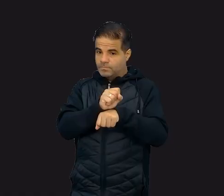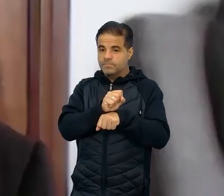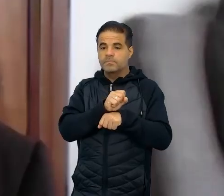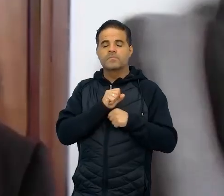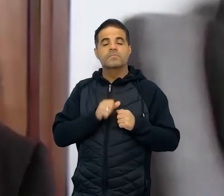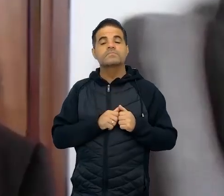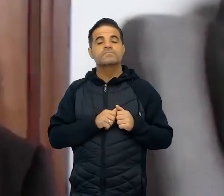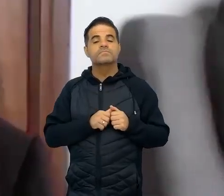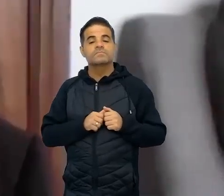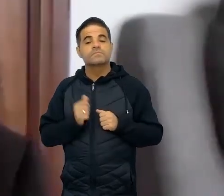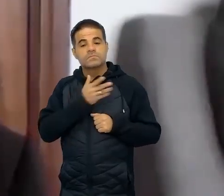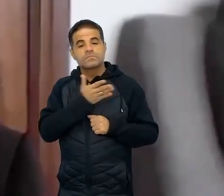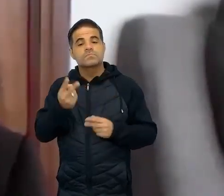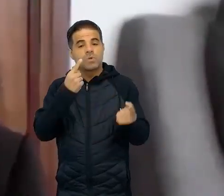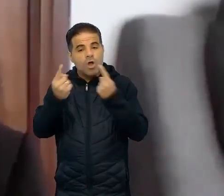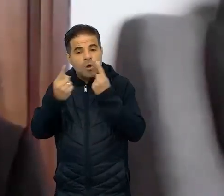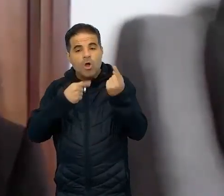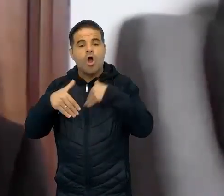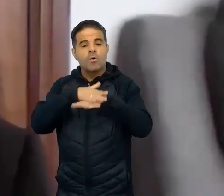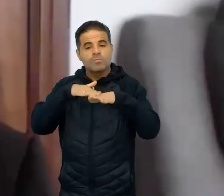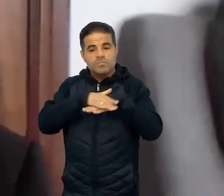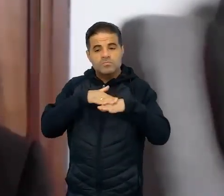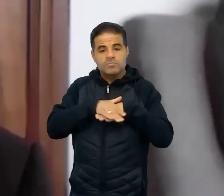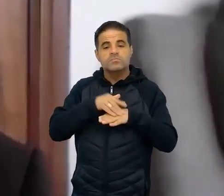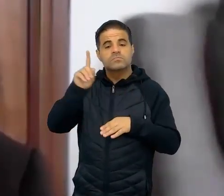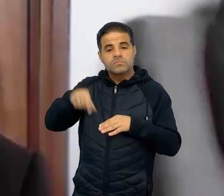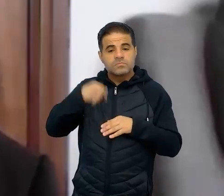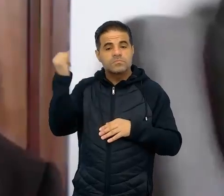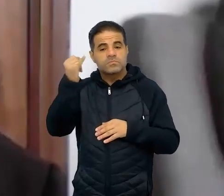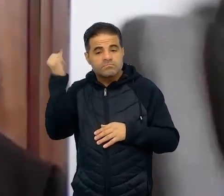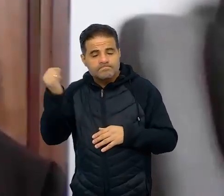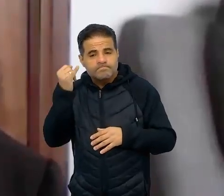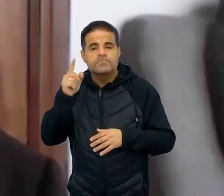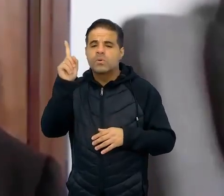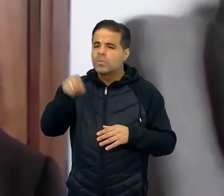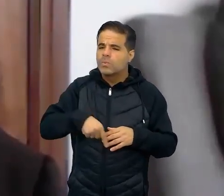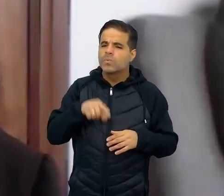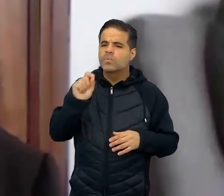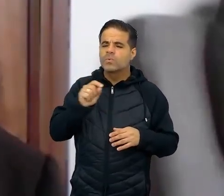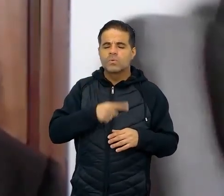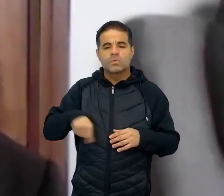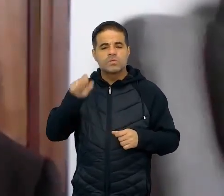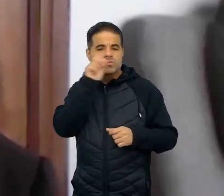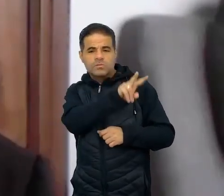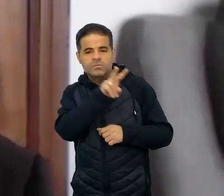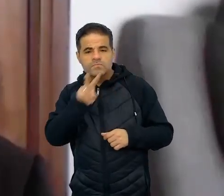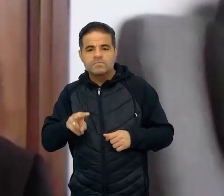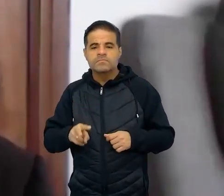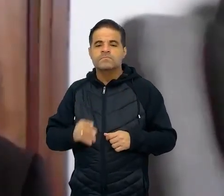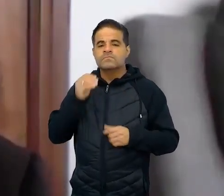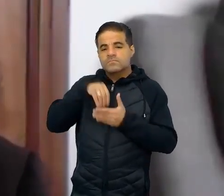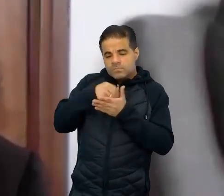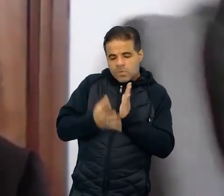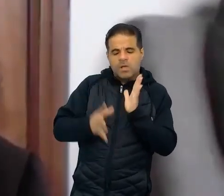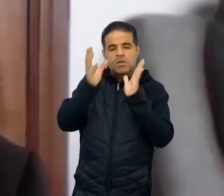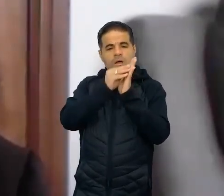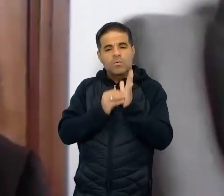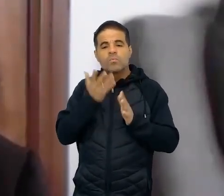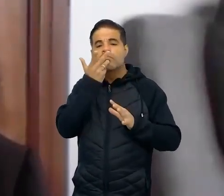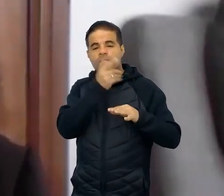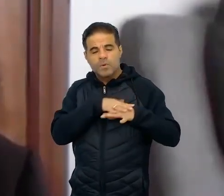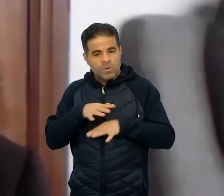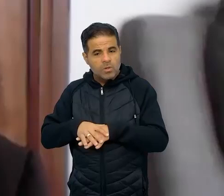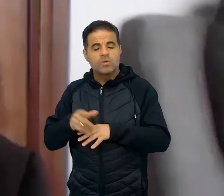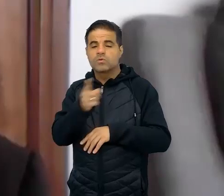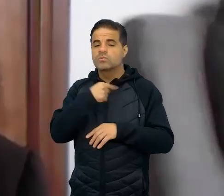aqui para a gente conversar um pouquinho, o quanto é importante a gente olhar para esses conteúdos matemáticos, né,